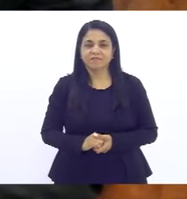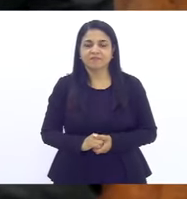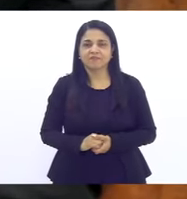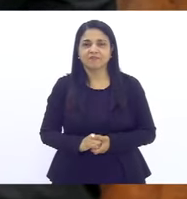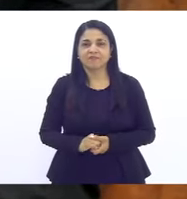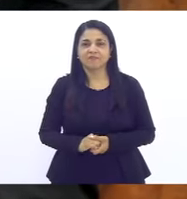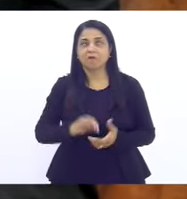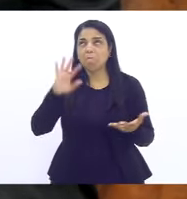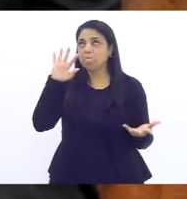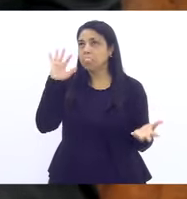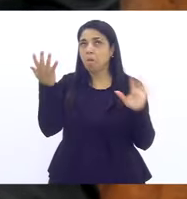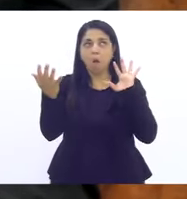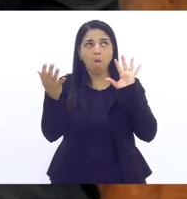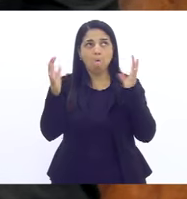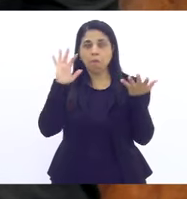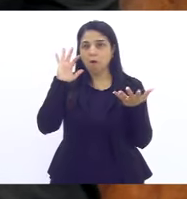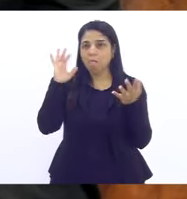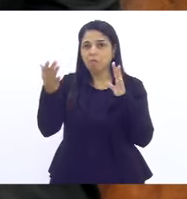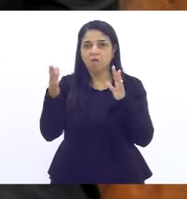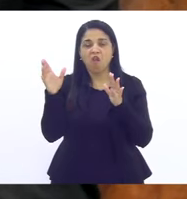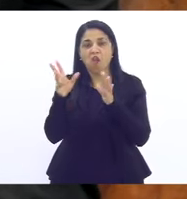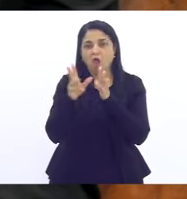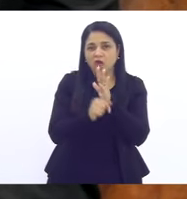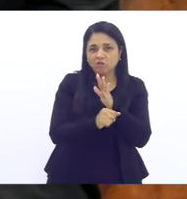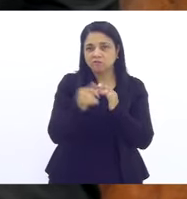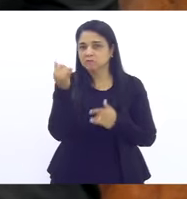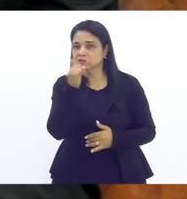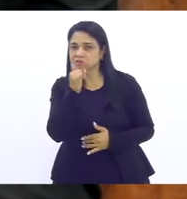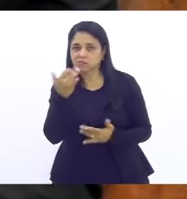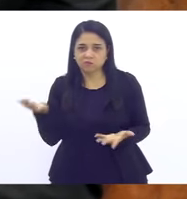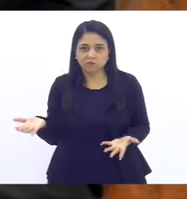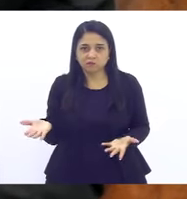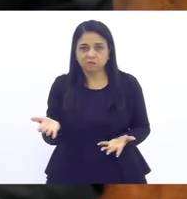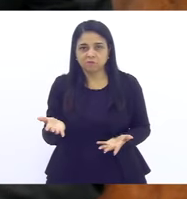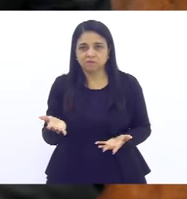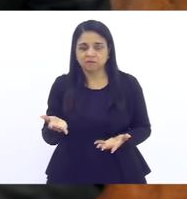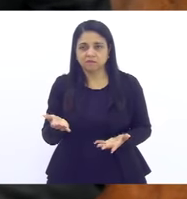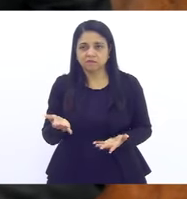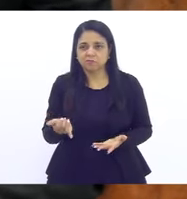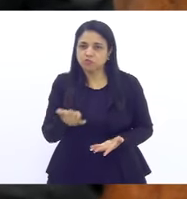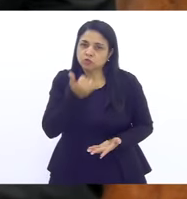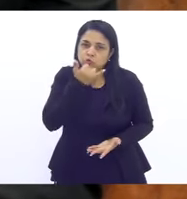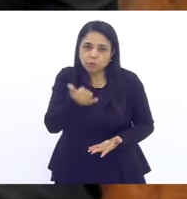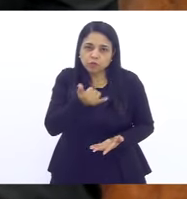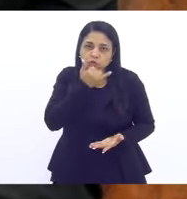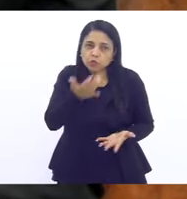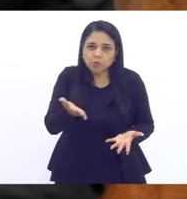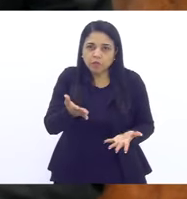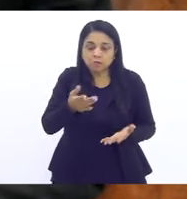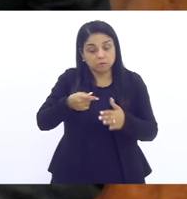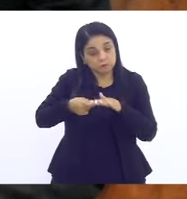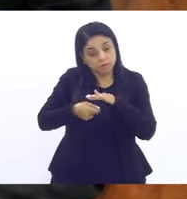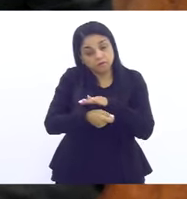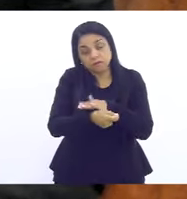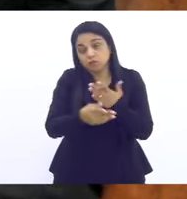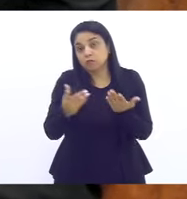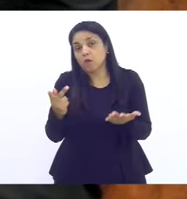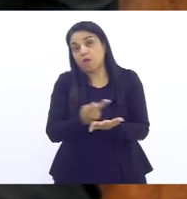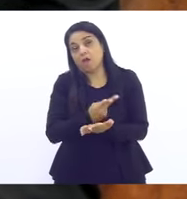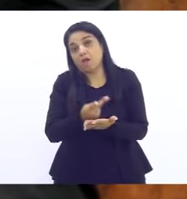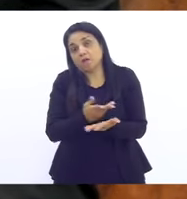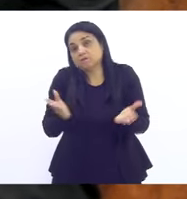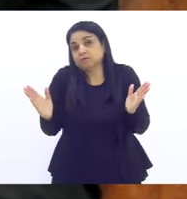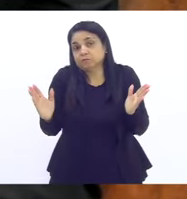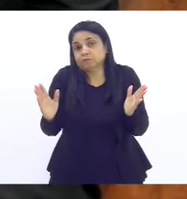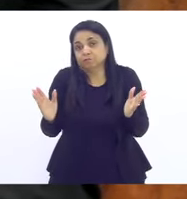Eventos climáticos, furto de energia. Ora, vai me desculpar, então a empresa está investindo de forma errônea. Muito